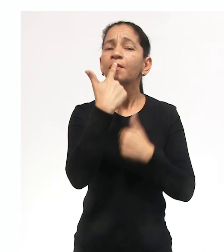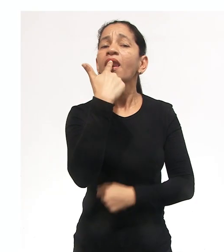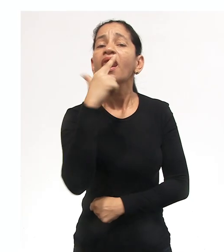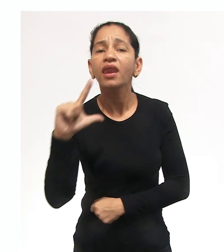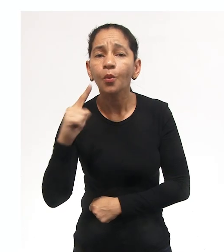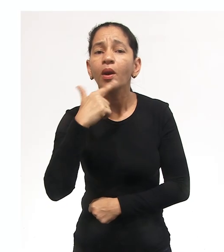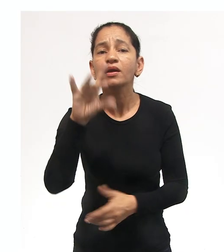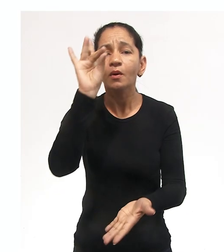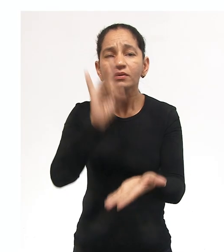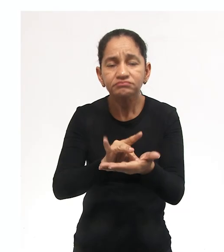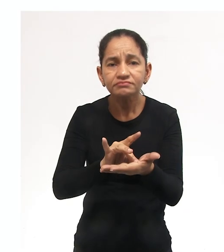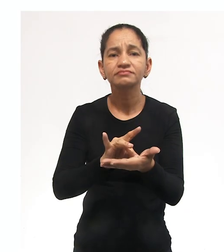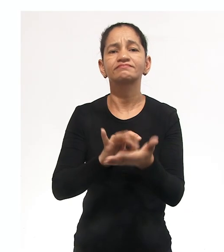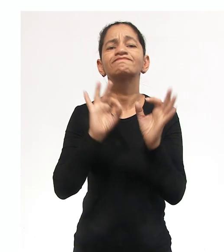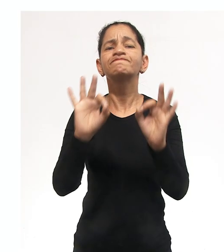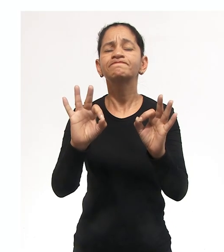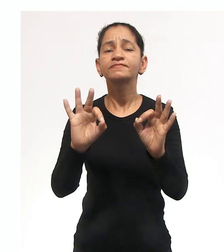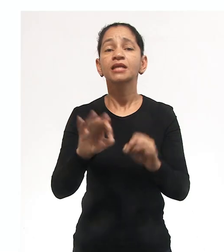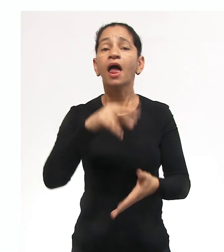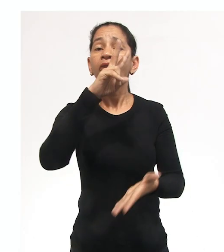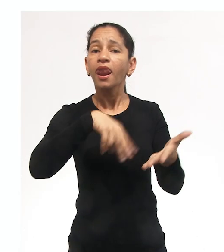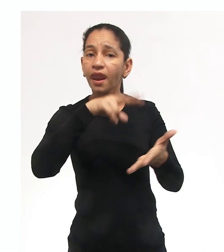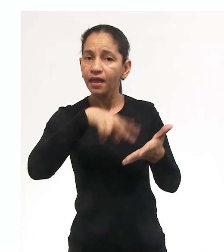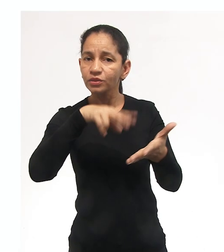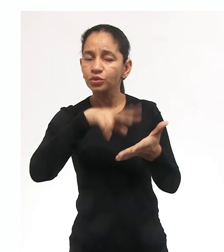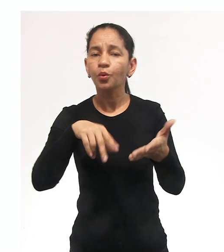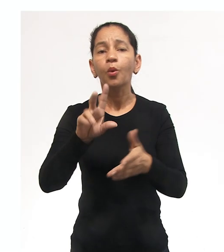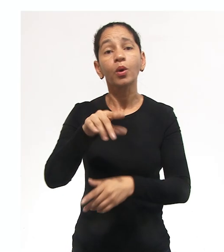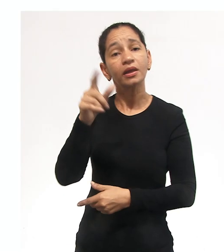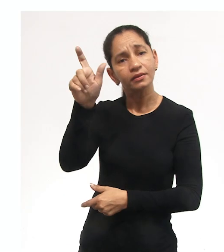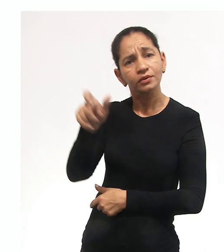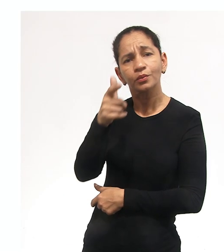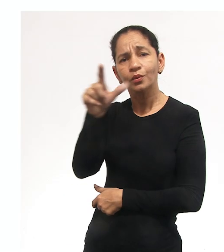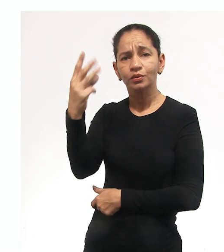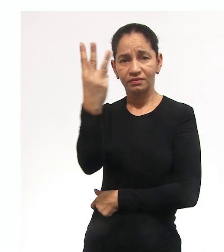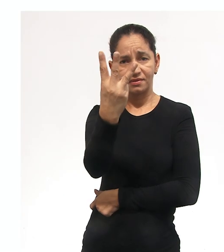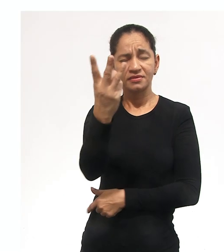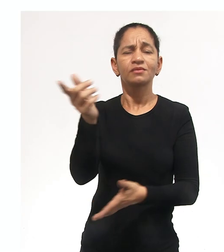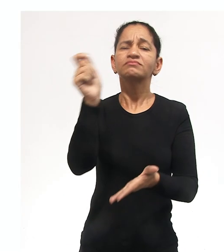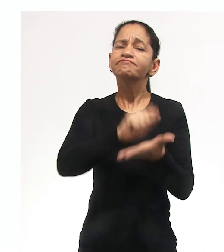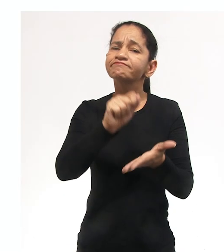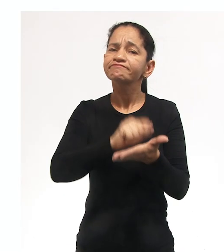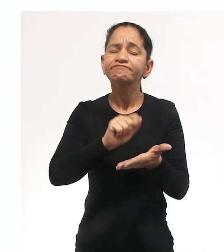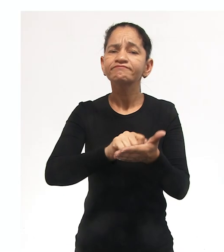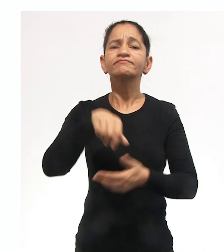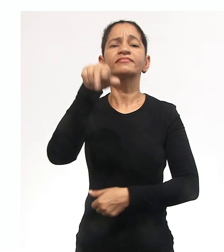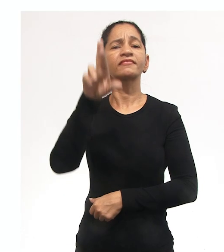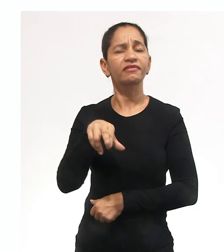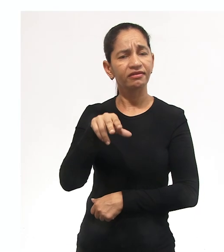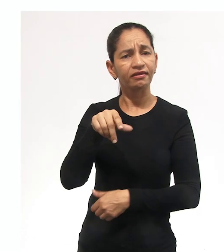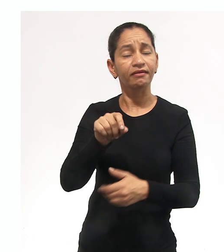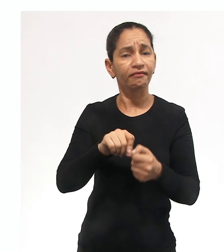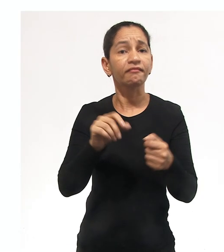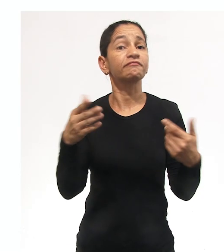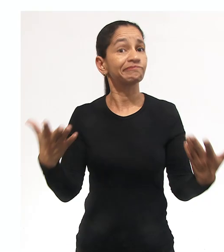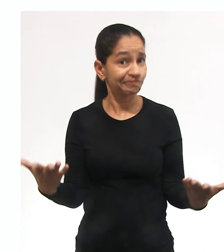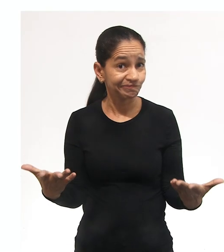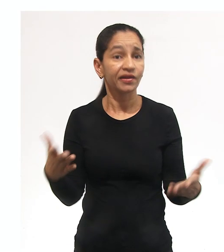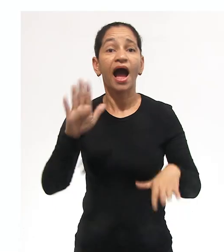de língua, linguagem, de leitor e de escritor, através de diferentes materiais das